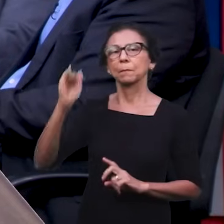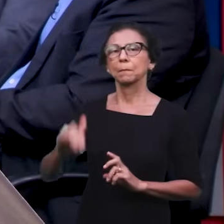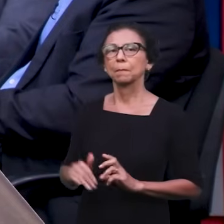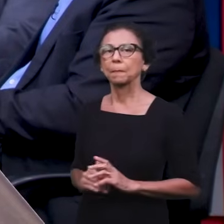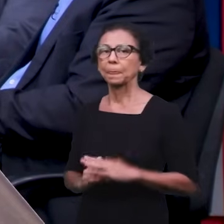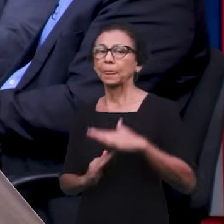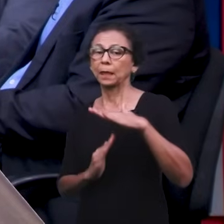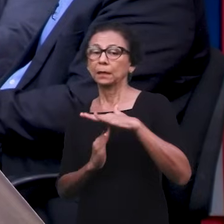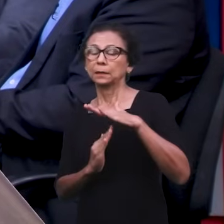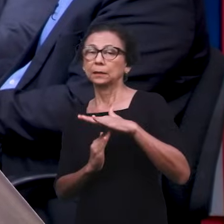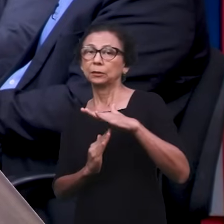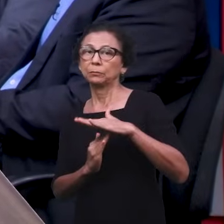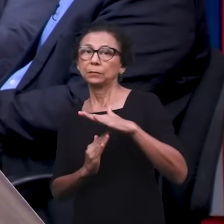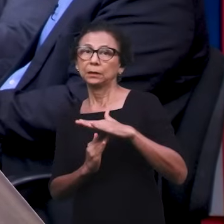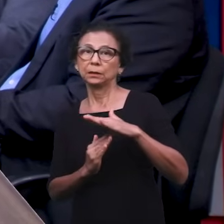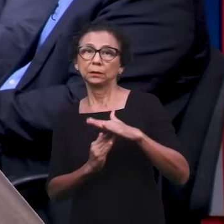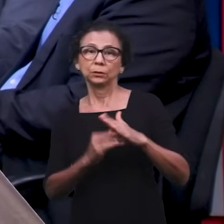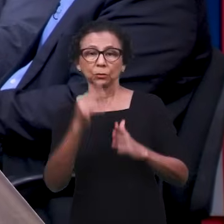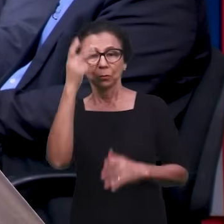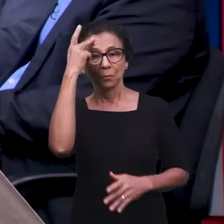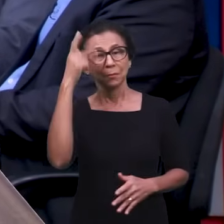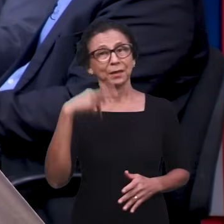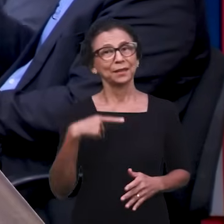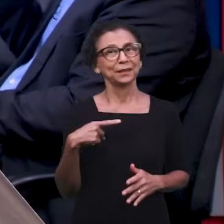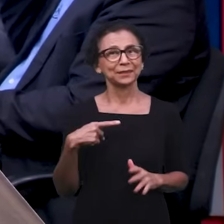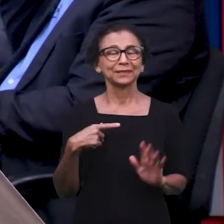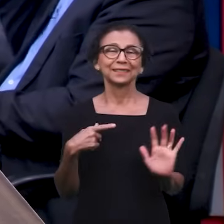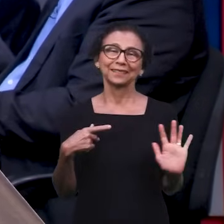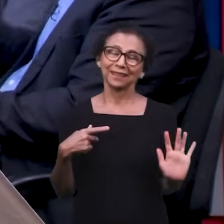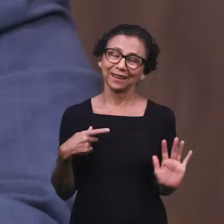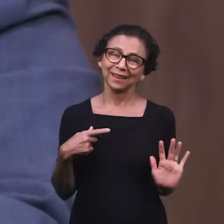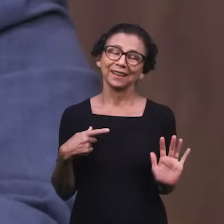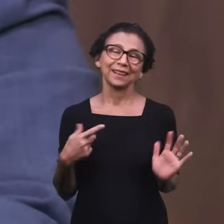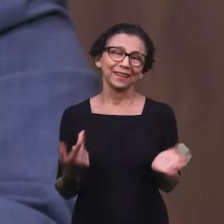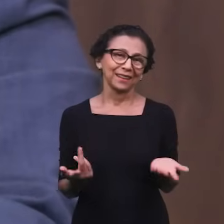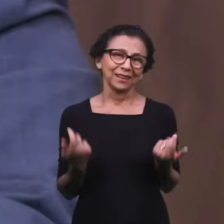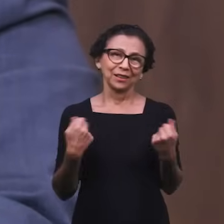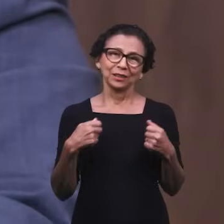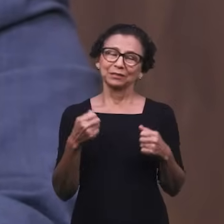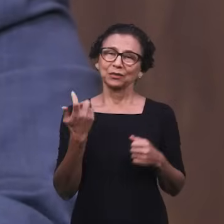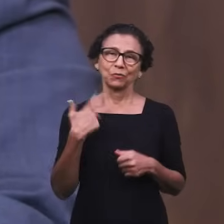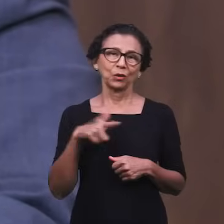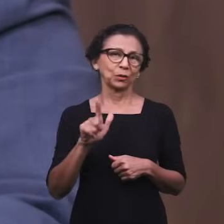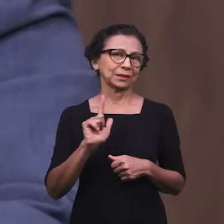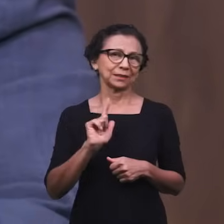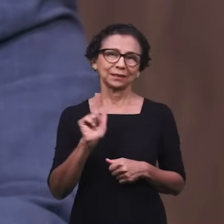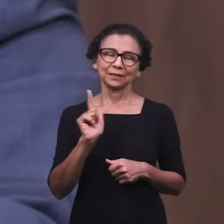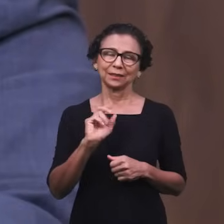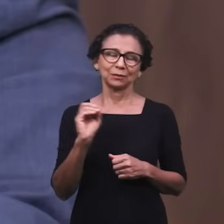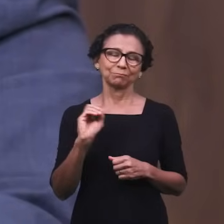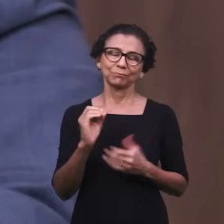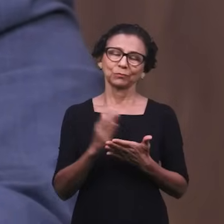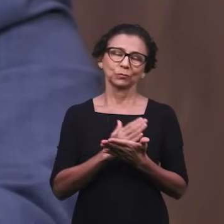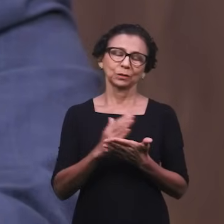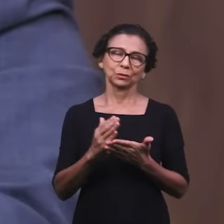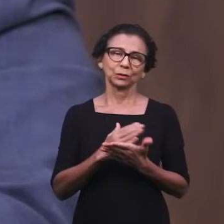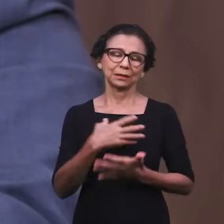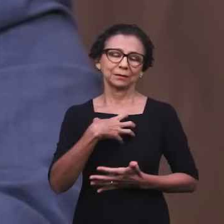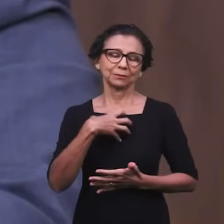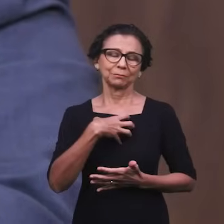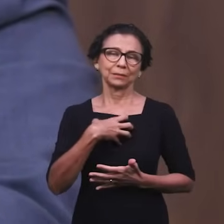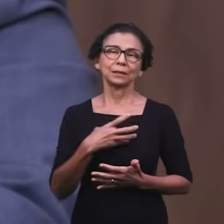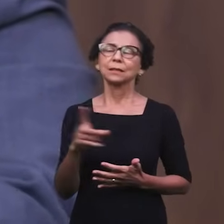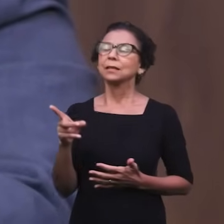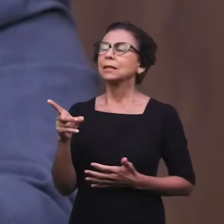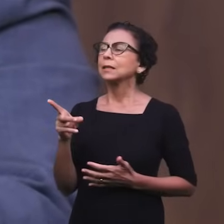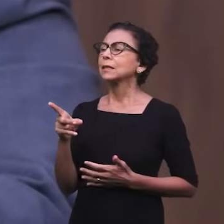pastor, a gente tem os limites físicos mesmo da máquina, não vai conseguir fazer tudo, né? Sim. E eu queria ver se o senhor falasse um pouquinho desses limites.